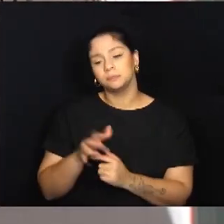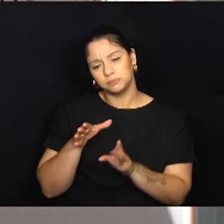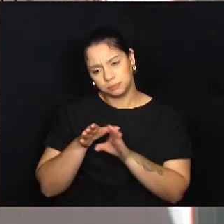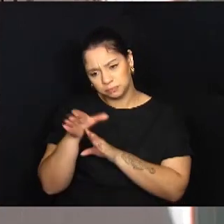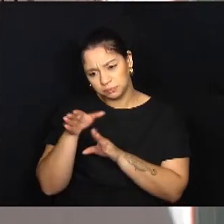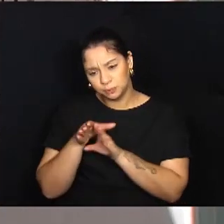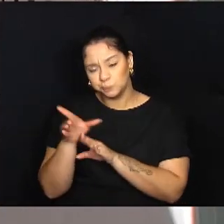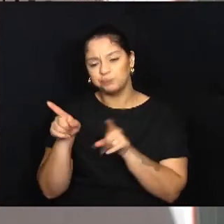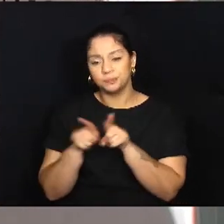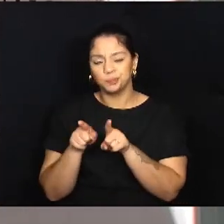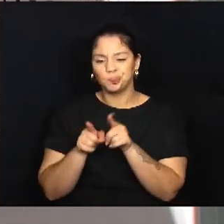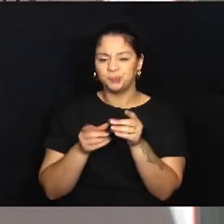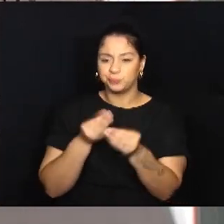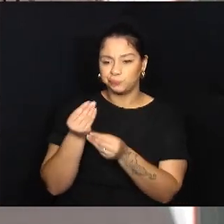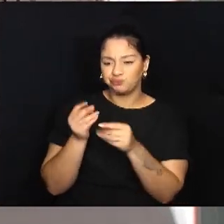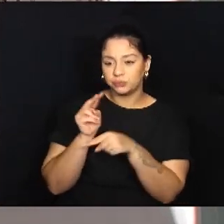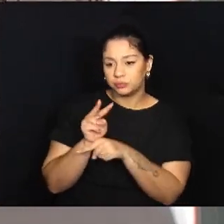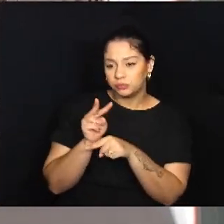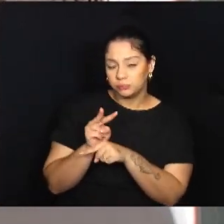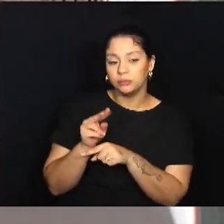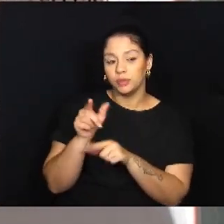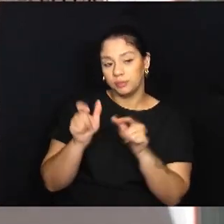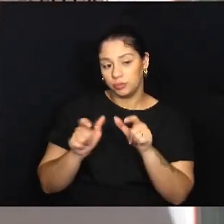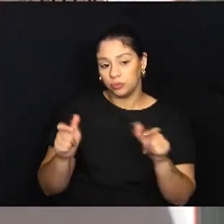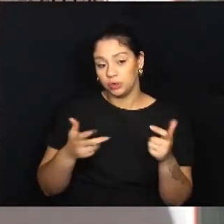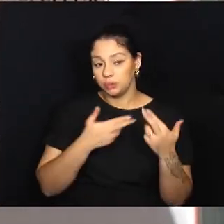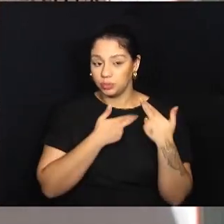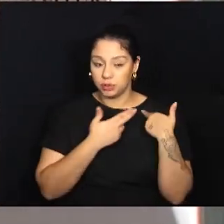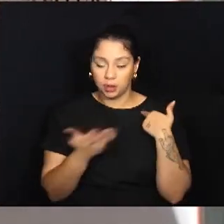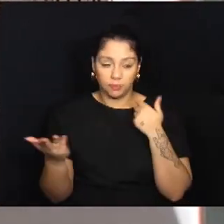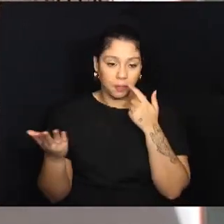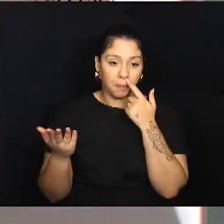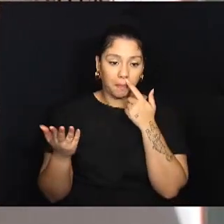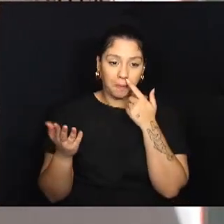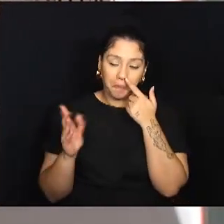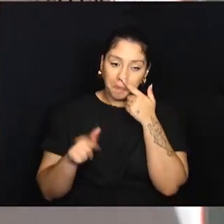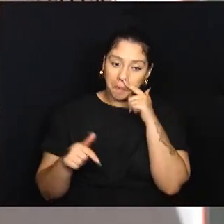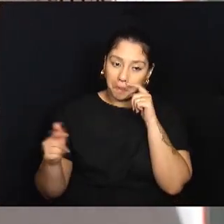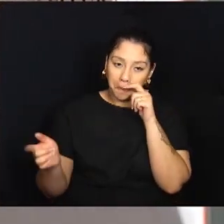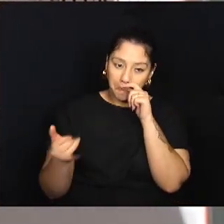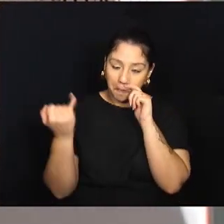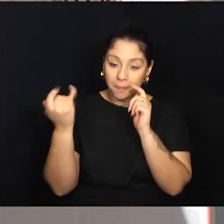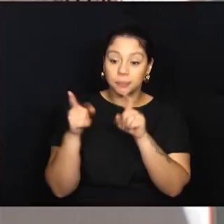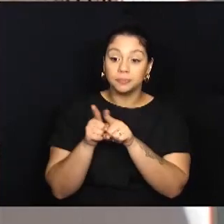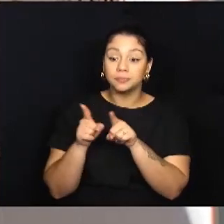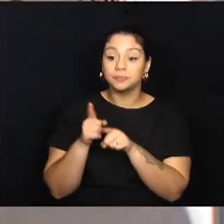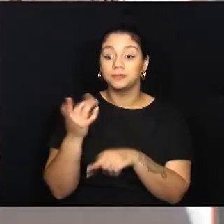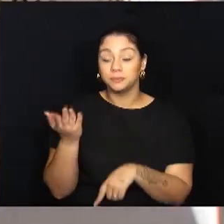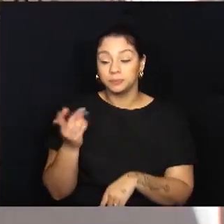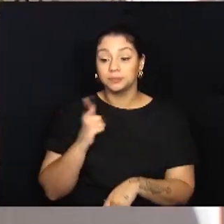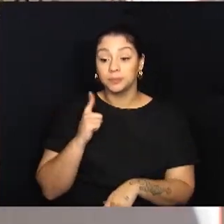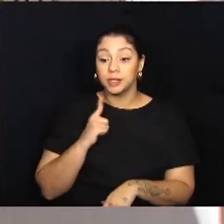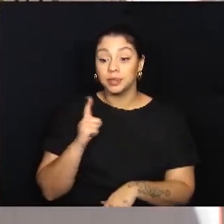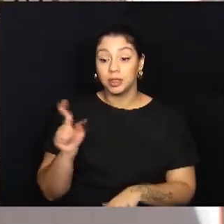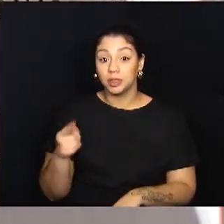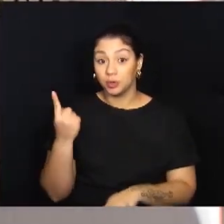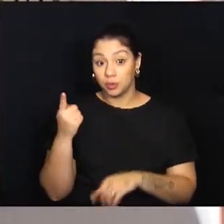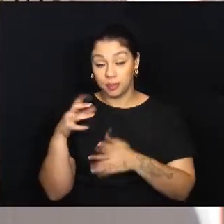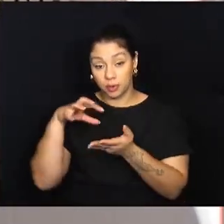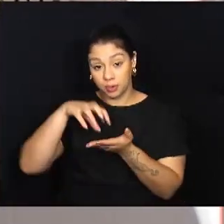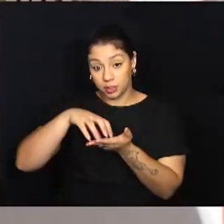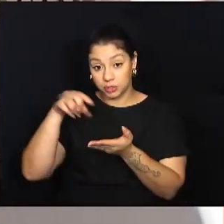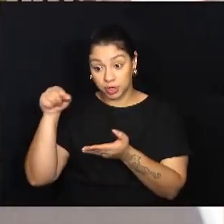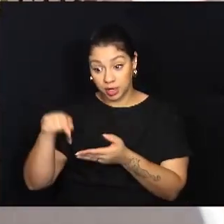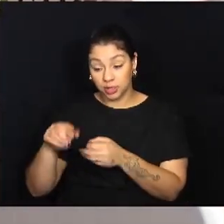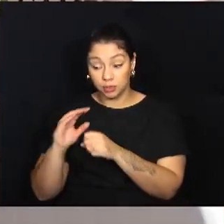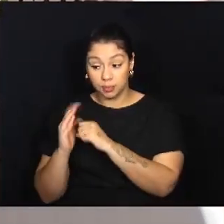de como cuidar, posso ser responsável. O importante destacar também que apesar uma das unidades estar aqui no Castelo